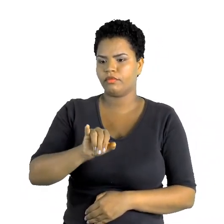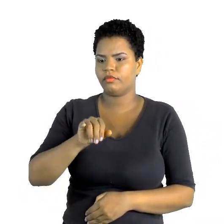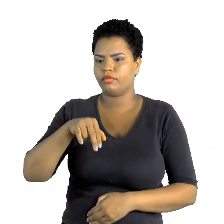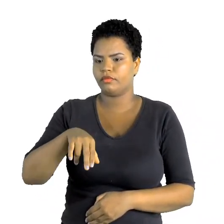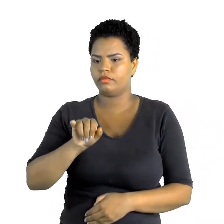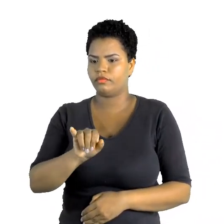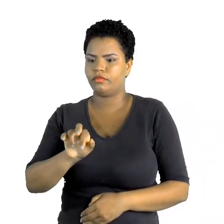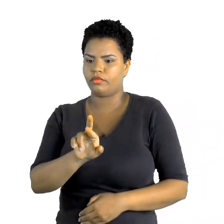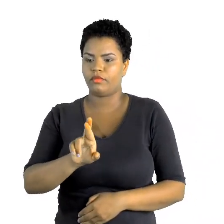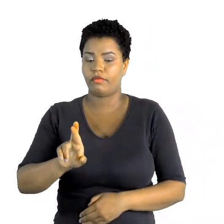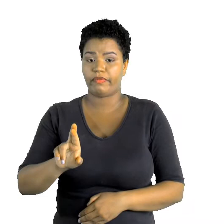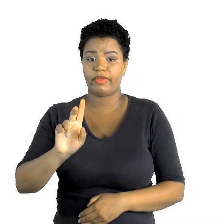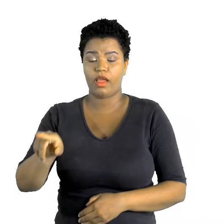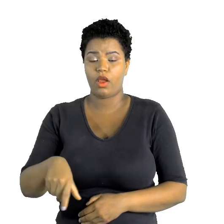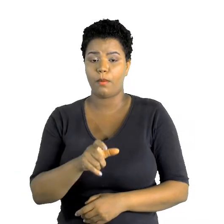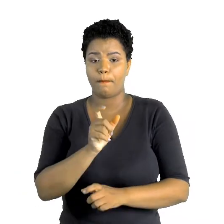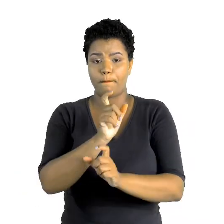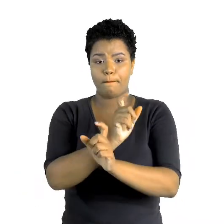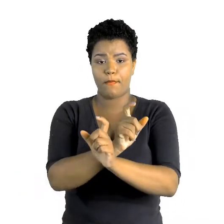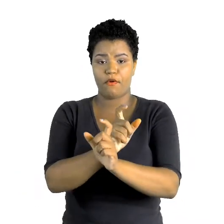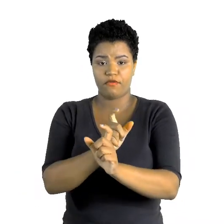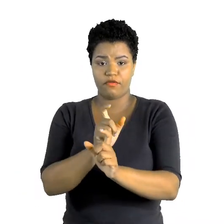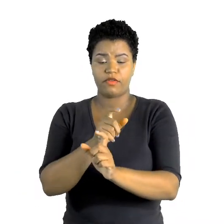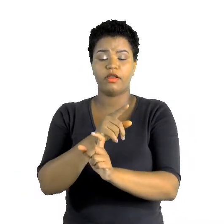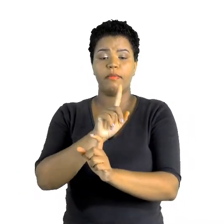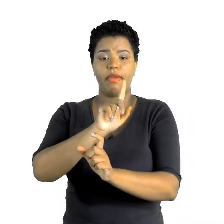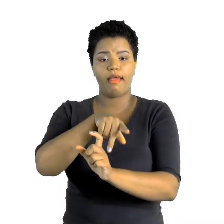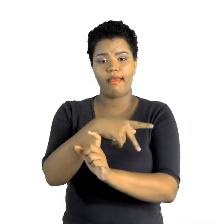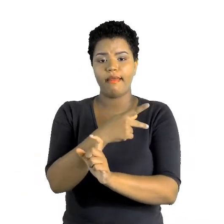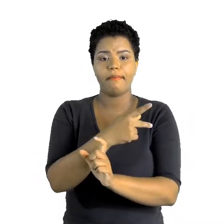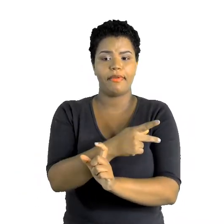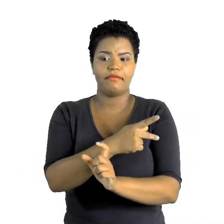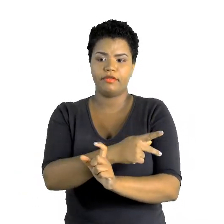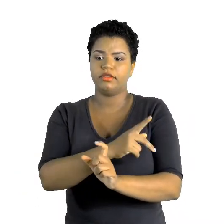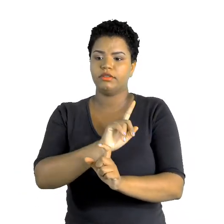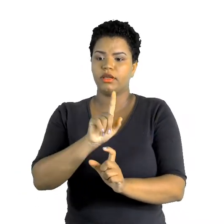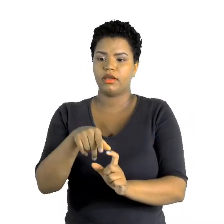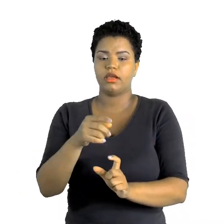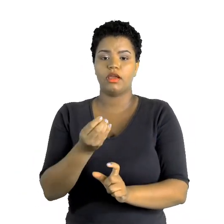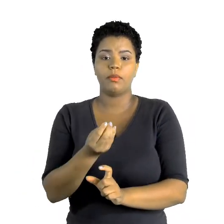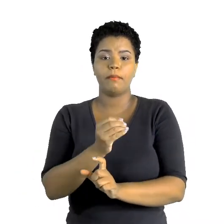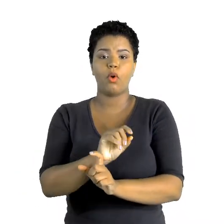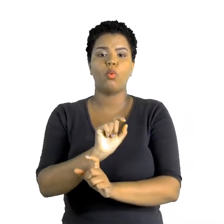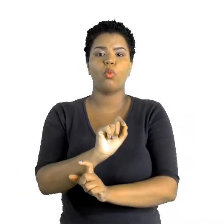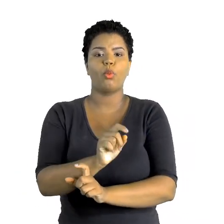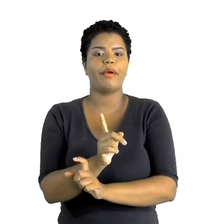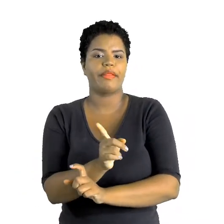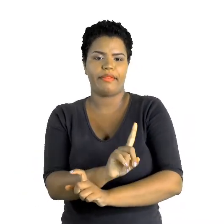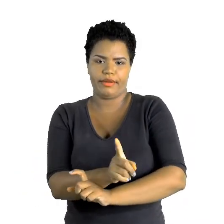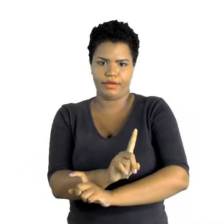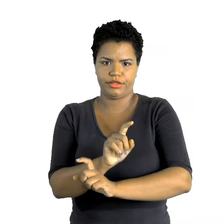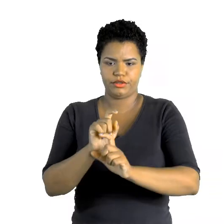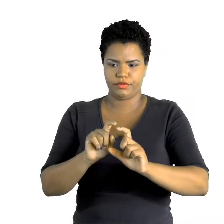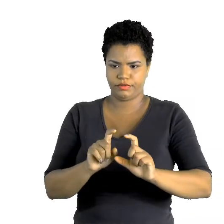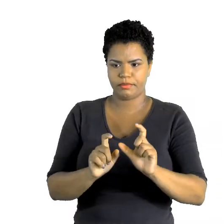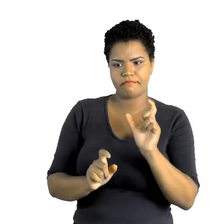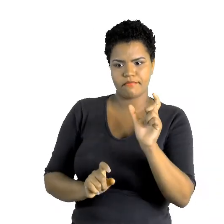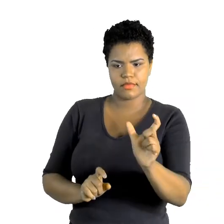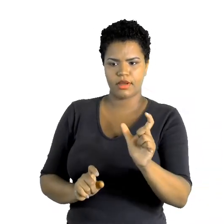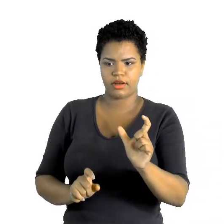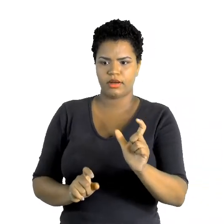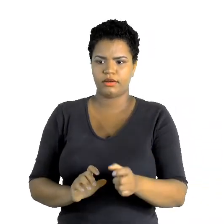que são o nosso prefixo para dar também uma negativa a um termo. Vamos aqui aos nossos exemplos. Algo que é